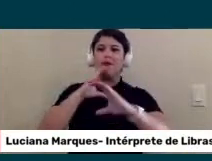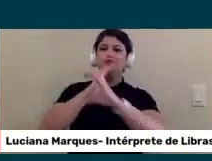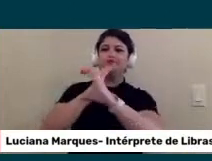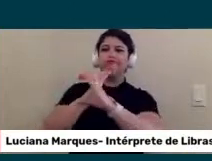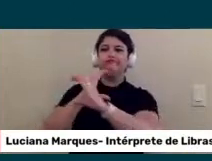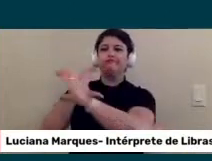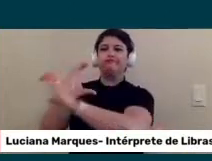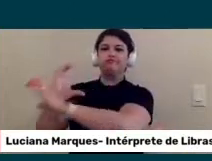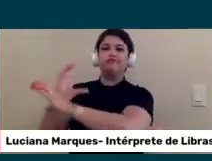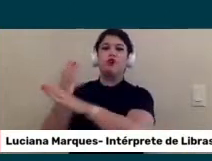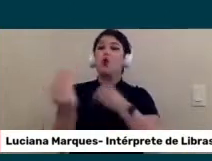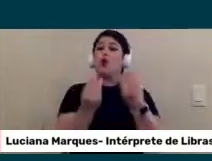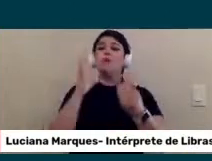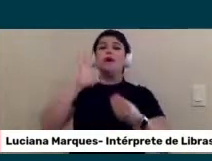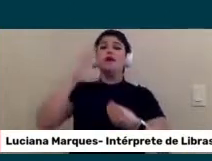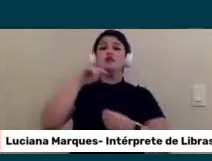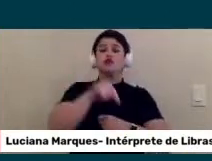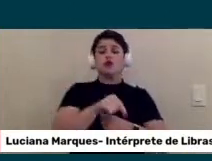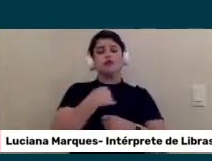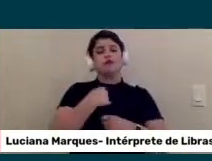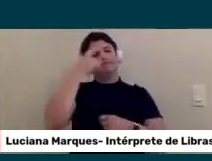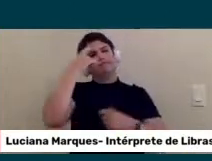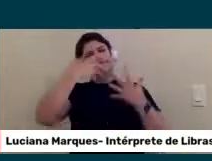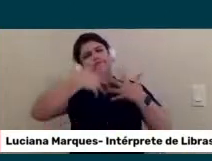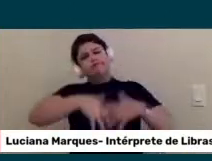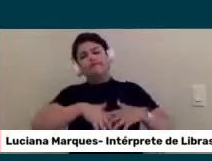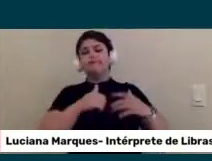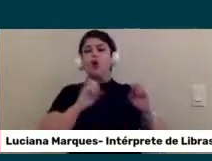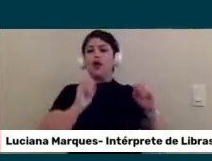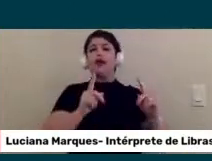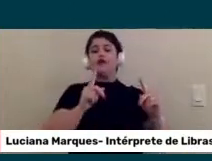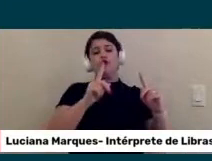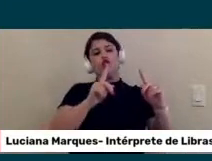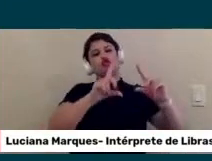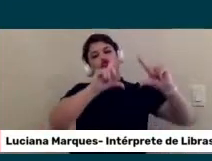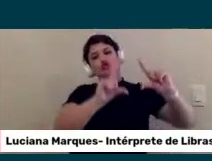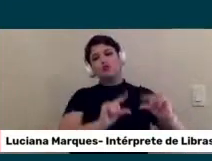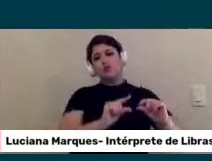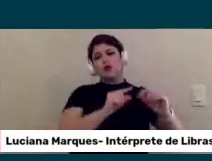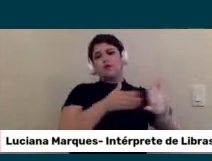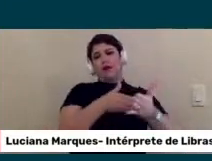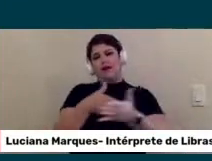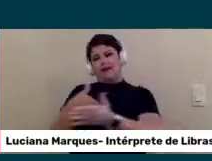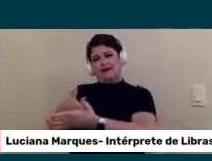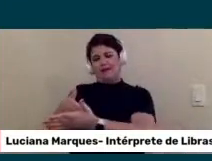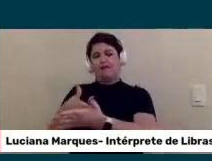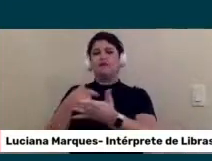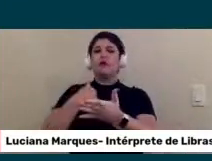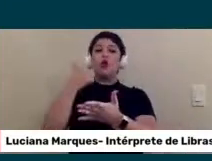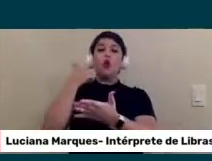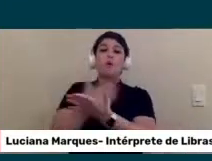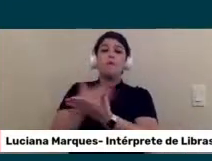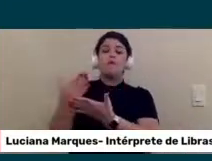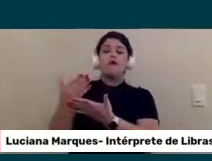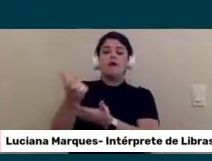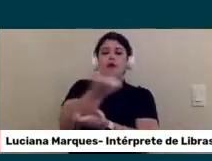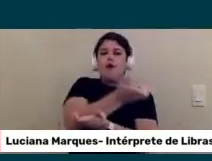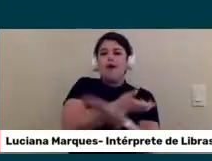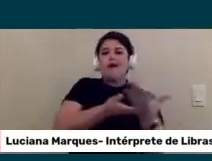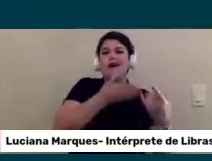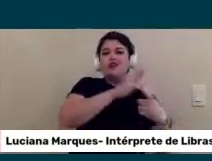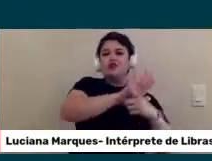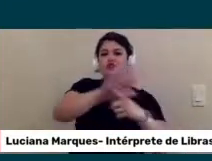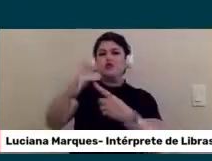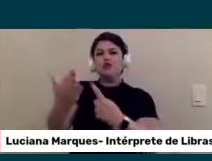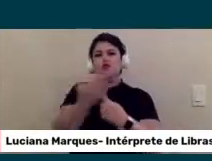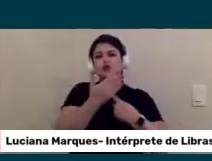que você resolve isso? Você pensa, vou diminuir essas barreiras. Então, você começa a pensar em colaboração. Até o momento,